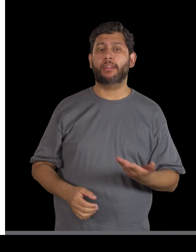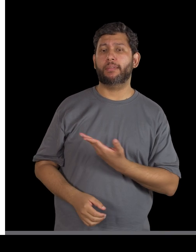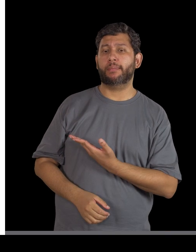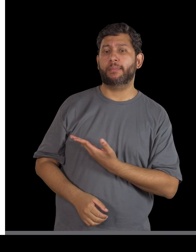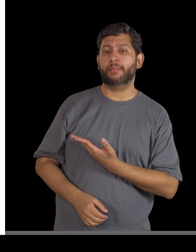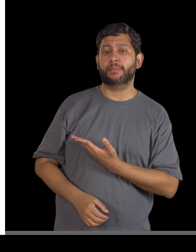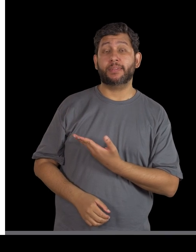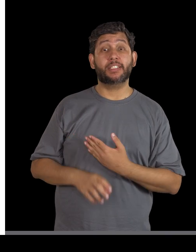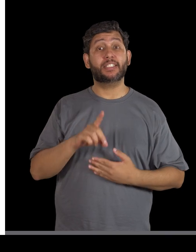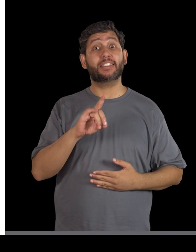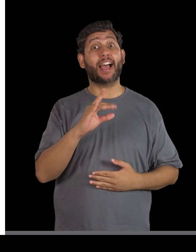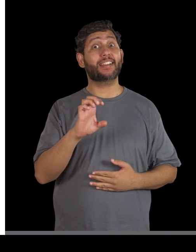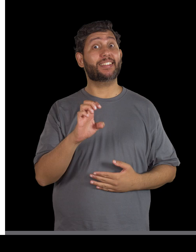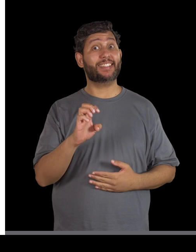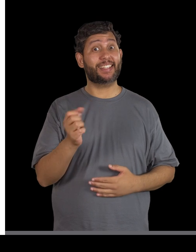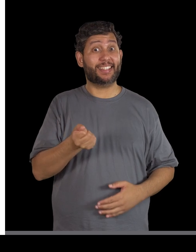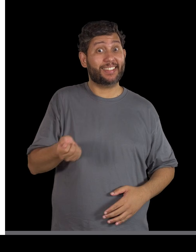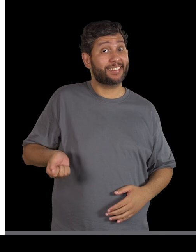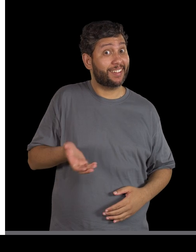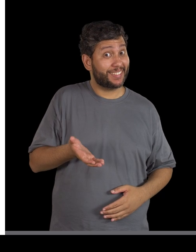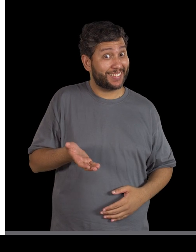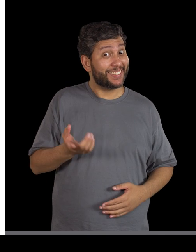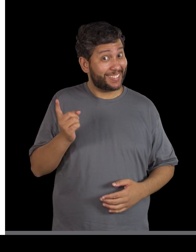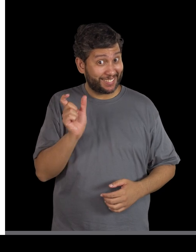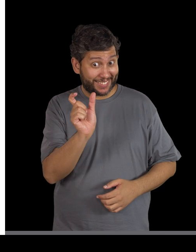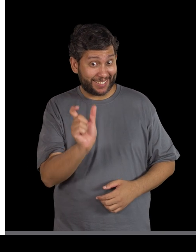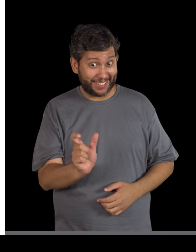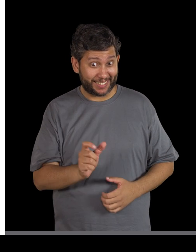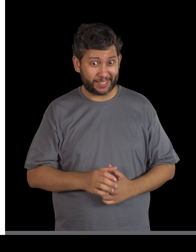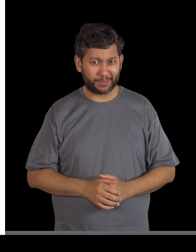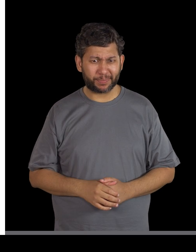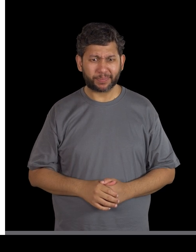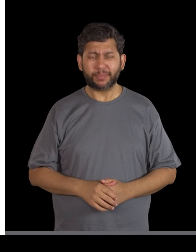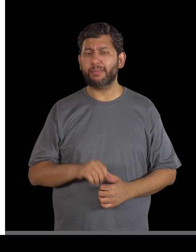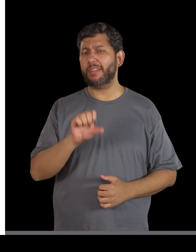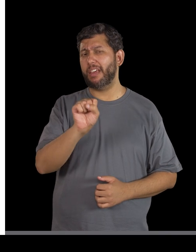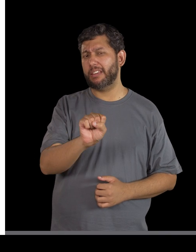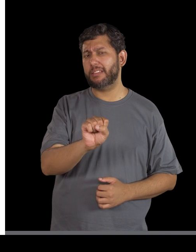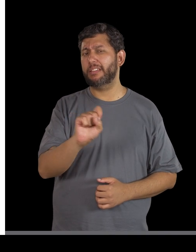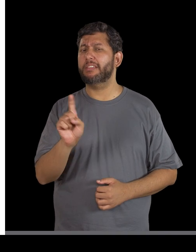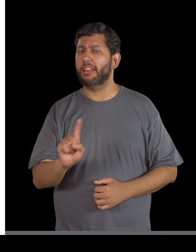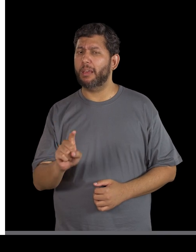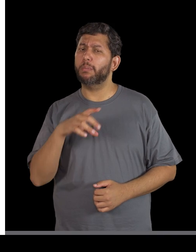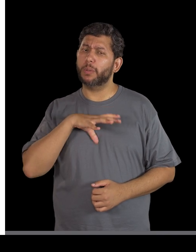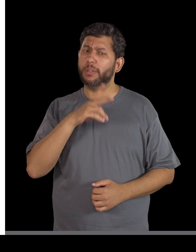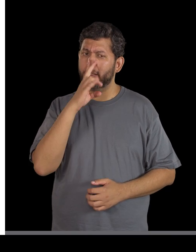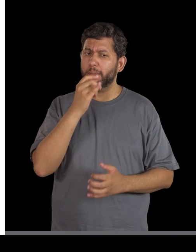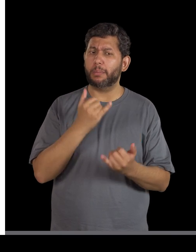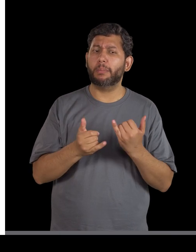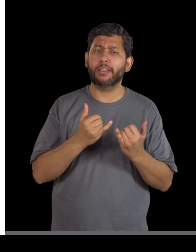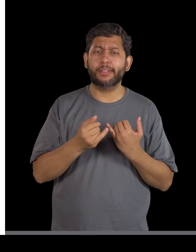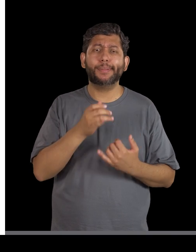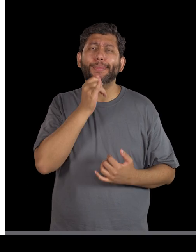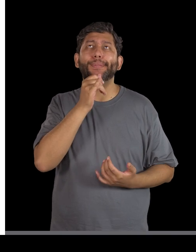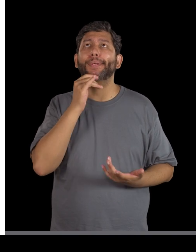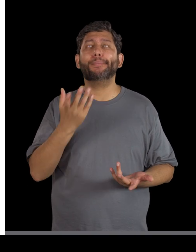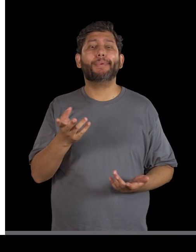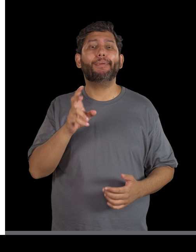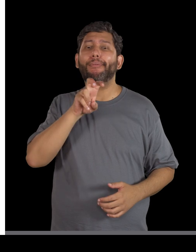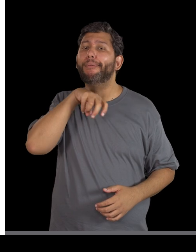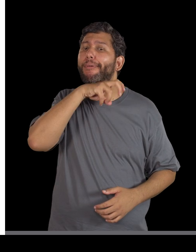o D de dice, dado. O S e o Z também são sons fáceis, a gente tem no português como